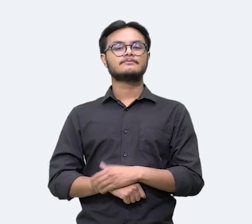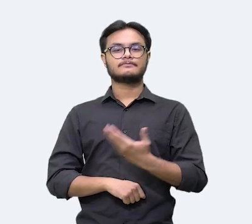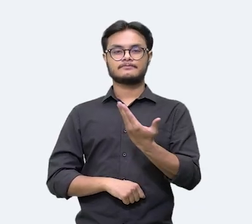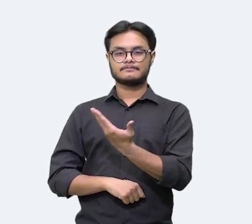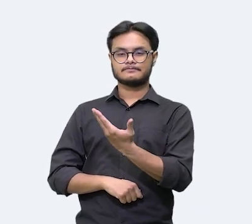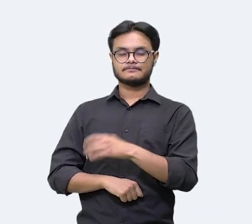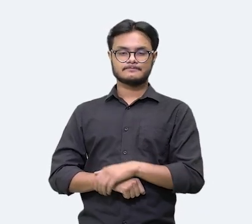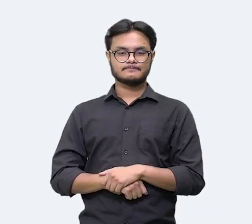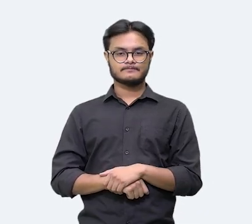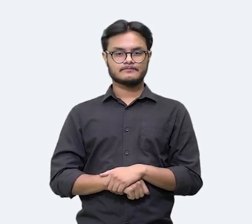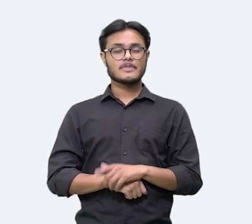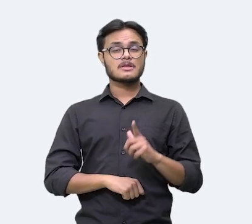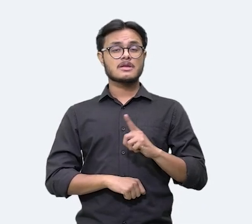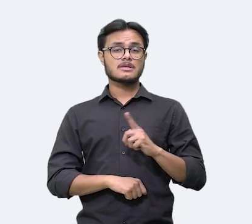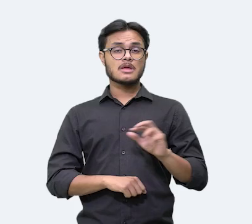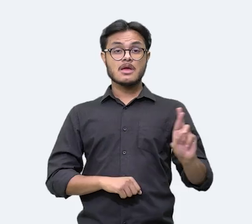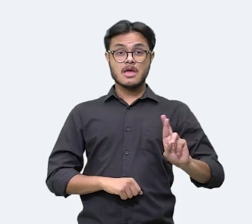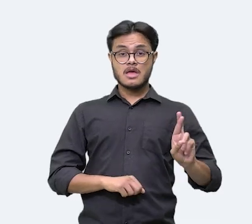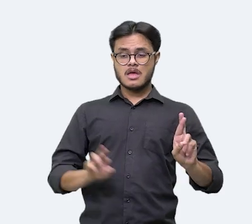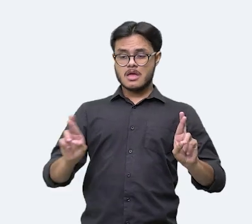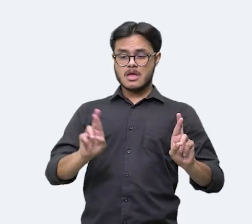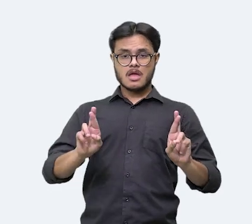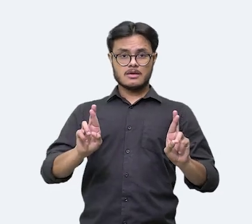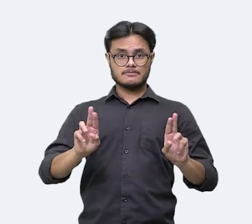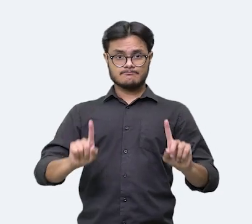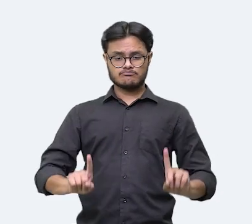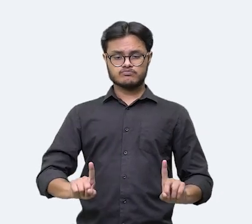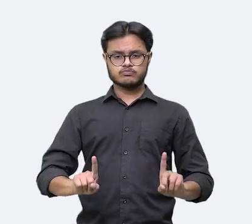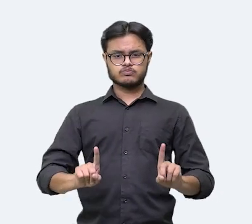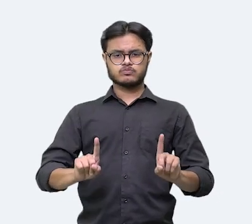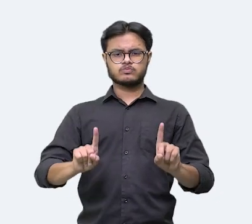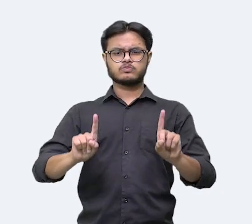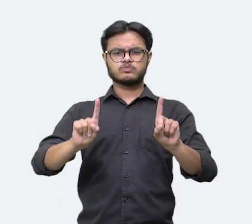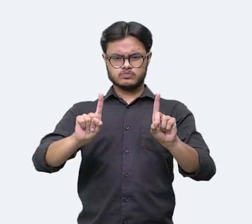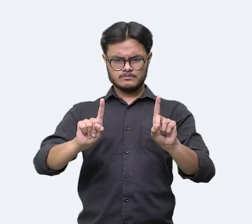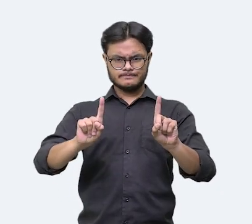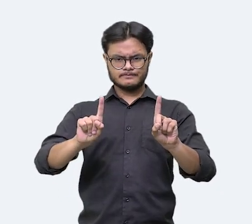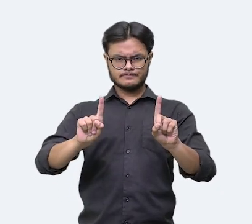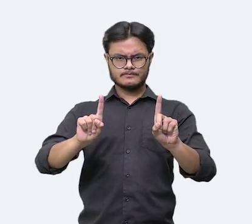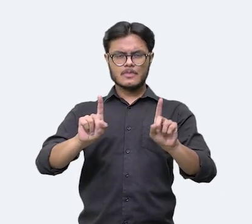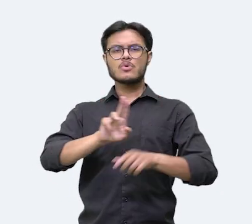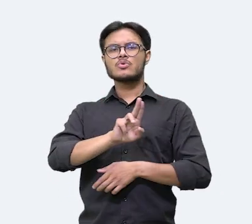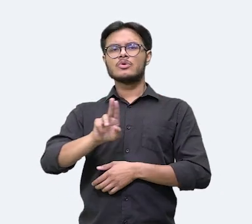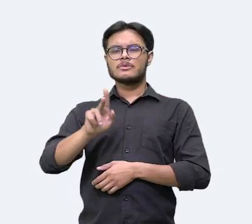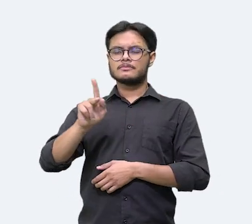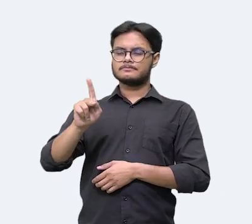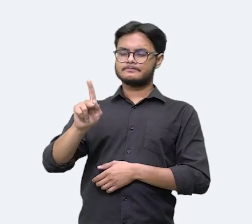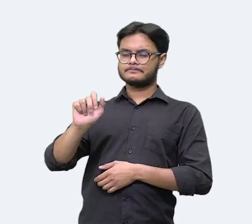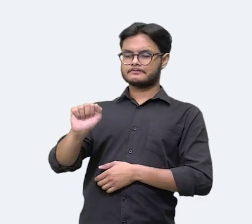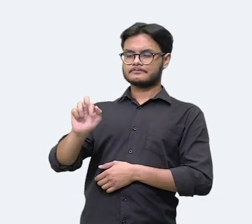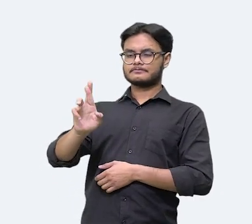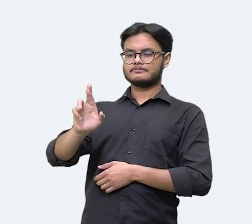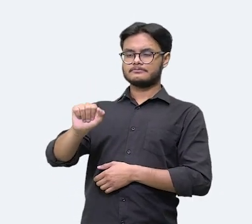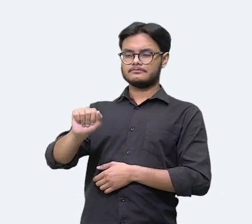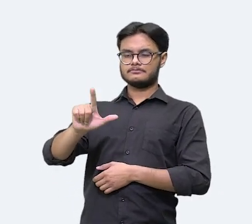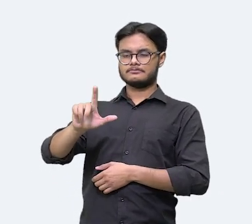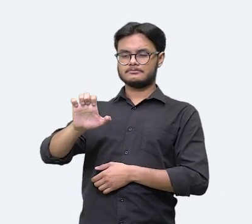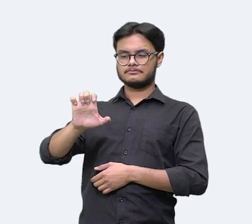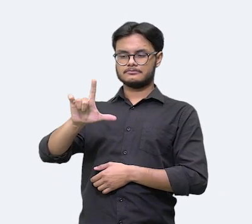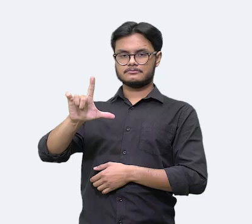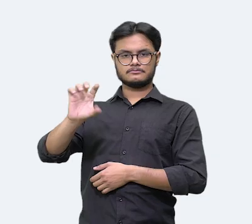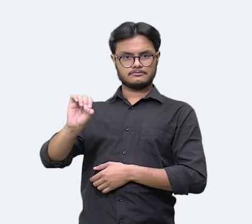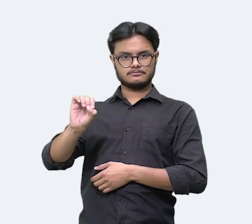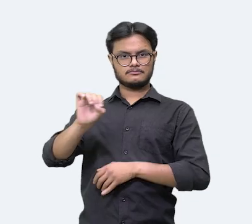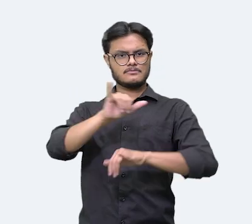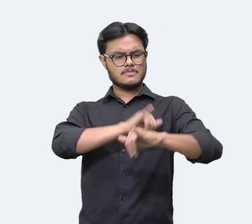ter associação de resistores em paralelo. Tá? Um conjunto de resistores está associado em paralelo quando eles estão submetidos à mesma tensão